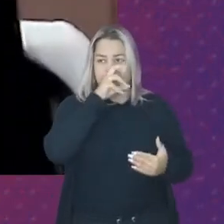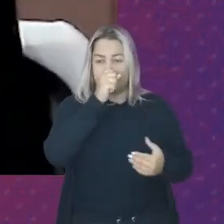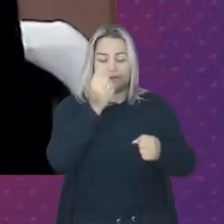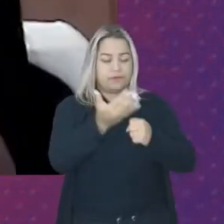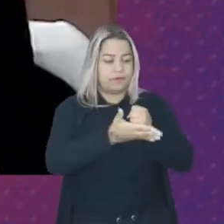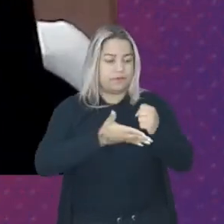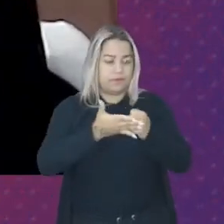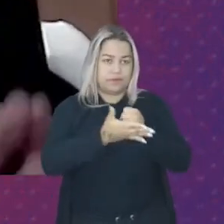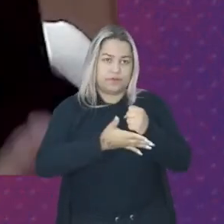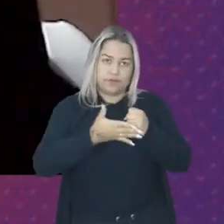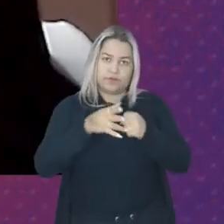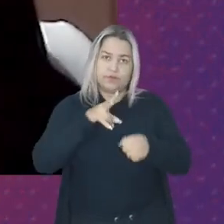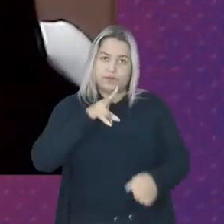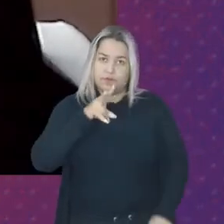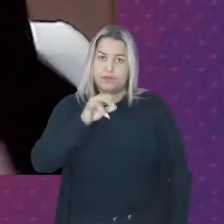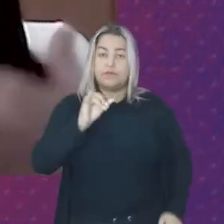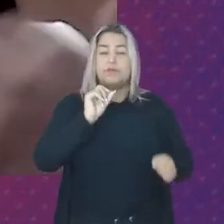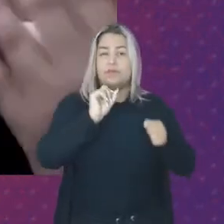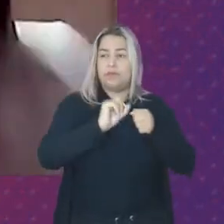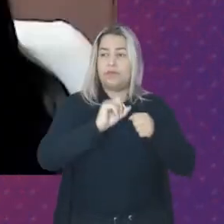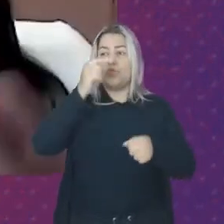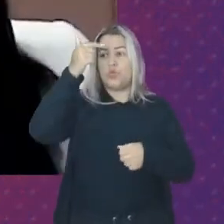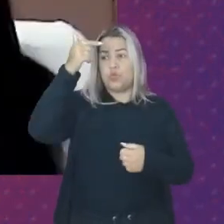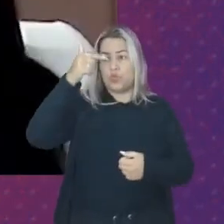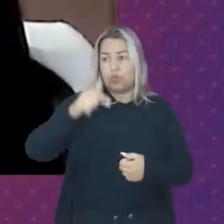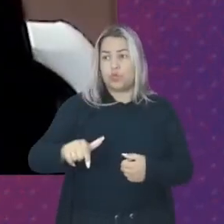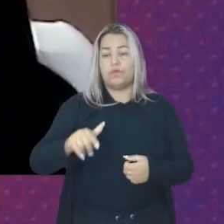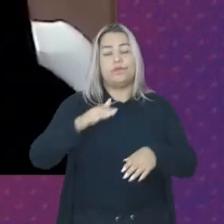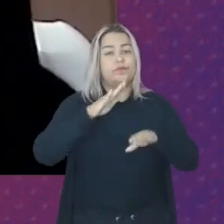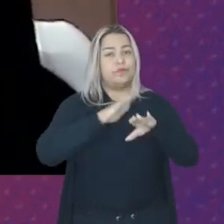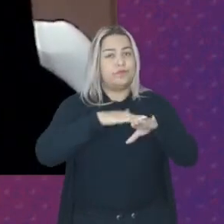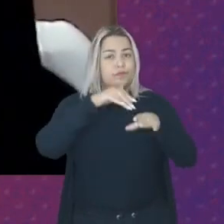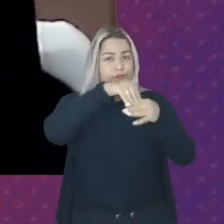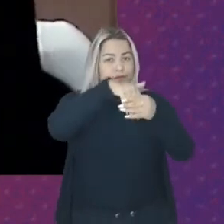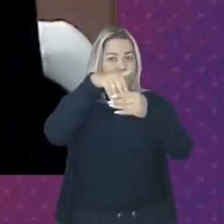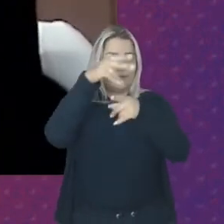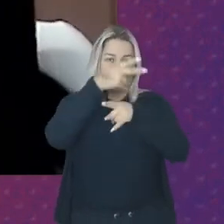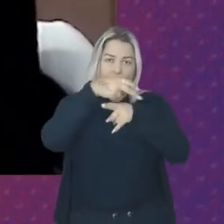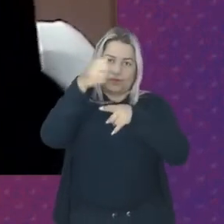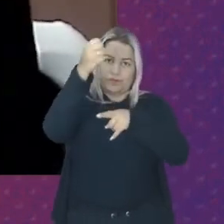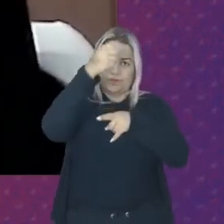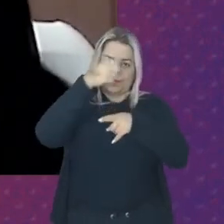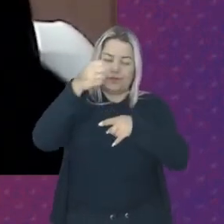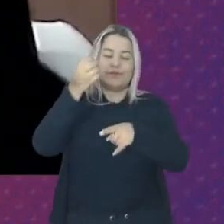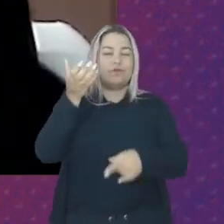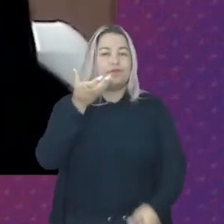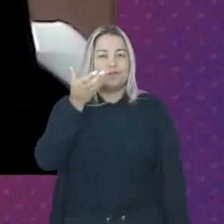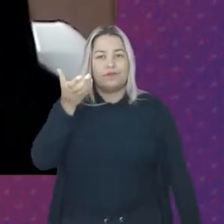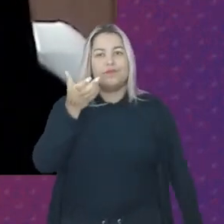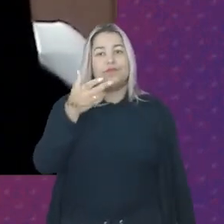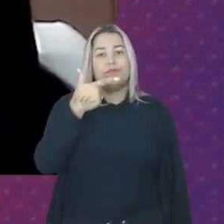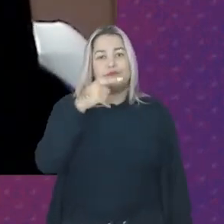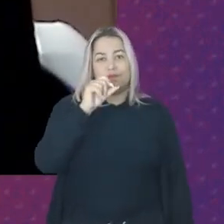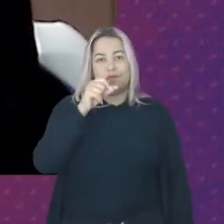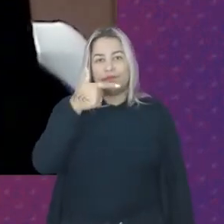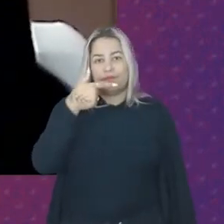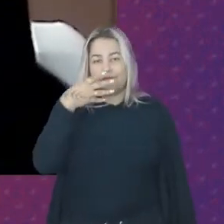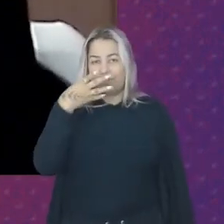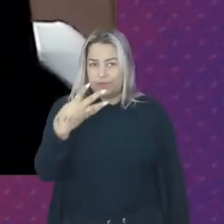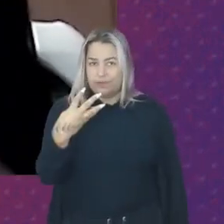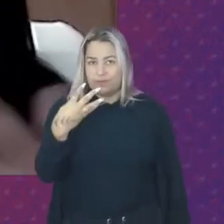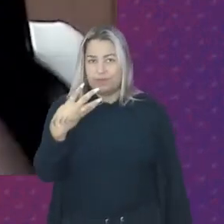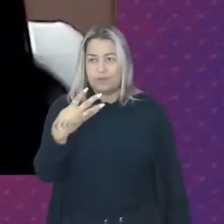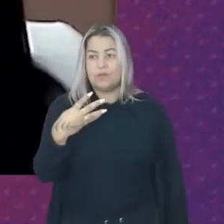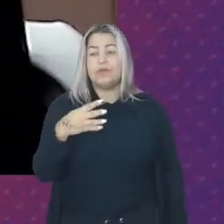a base do que vai te fazer conquistar mais votos e a vitória que você tanto quer em